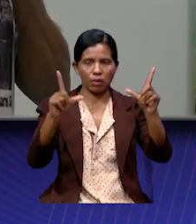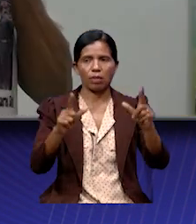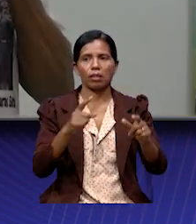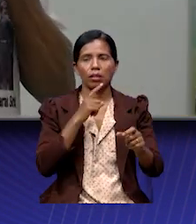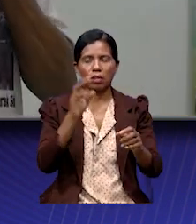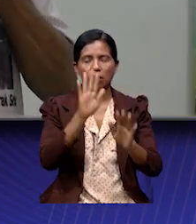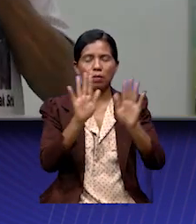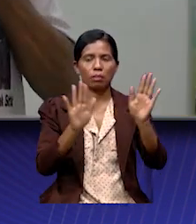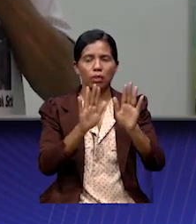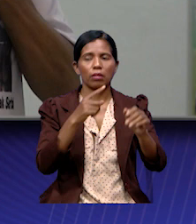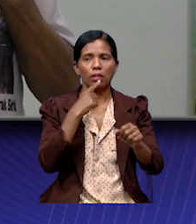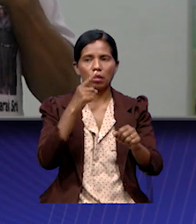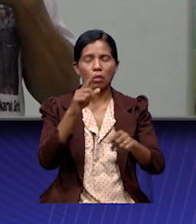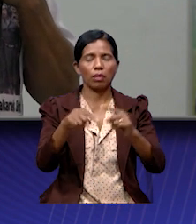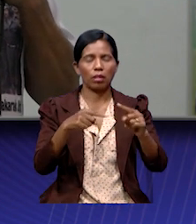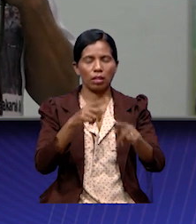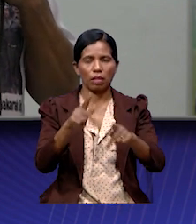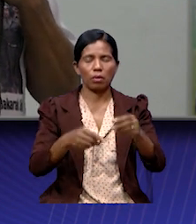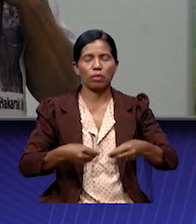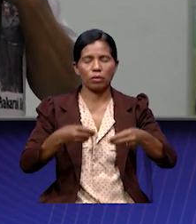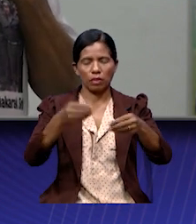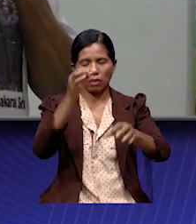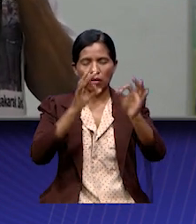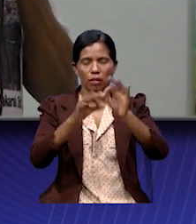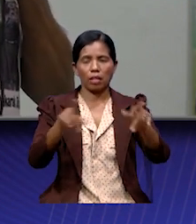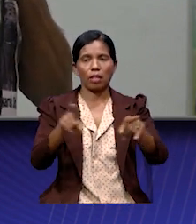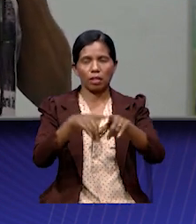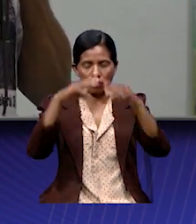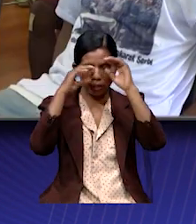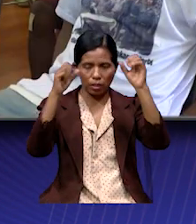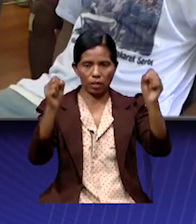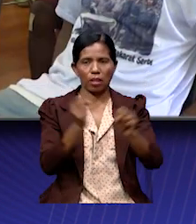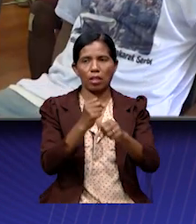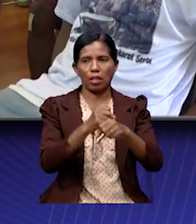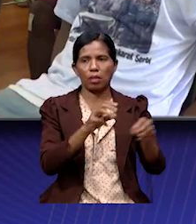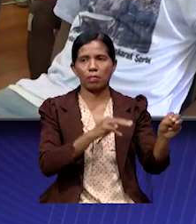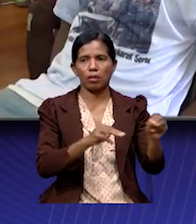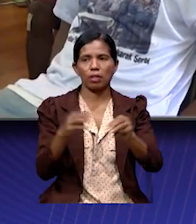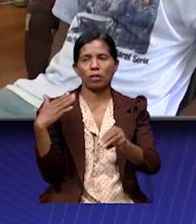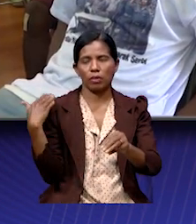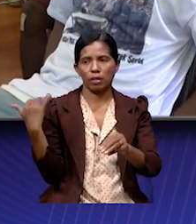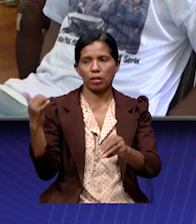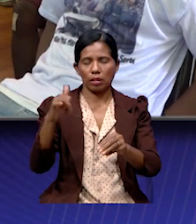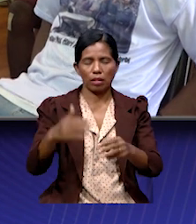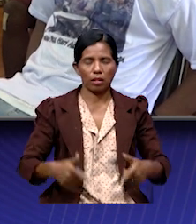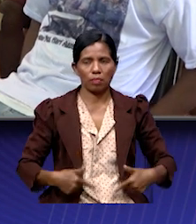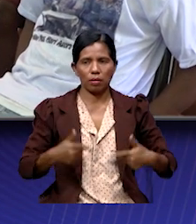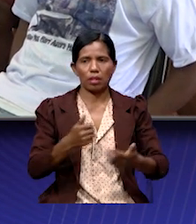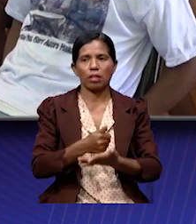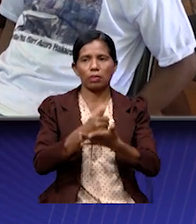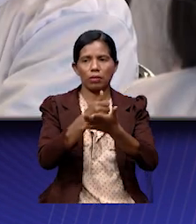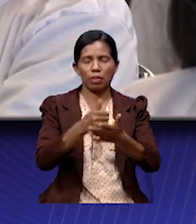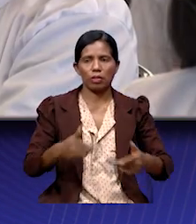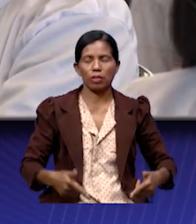ateten, bem ir a povo fofiar sai presidente da República. Se a mudança para jovem Sira Nemuris, Liu facilita jovem